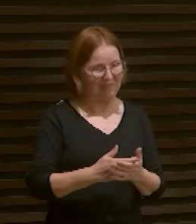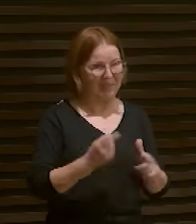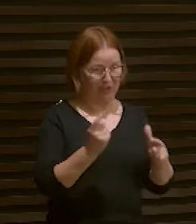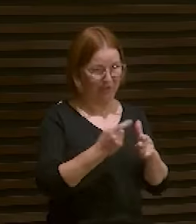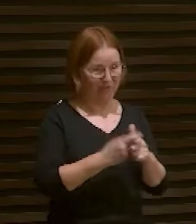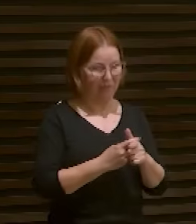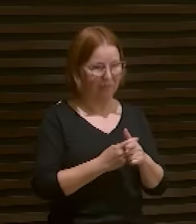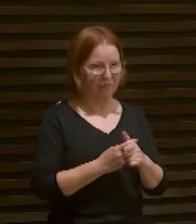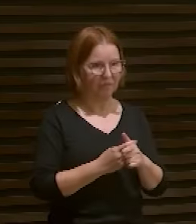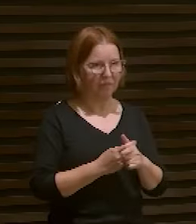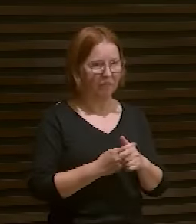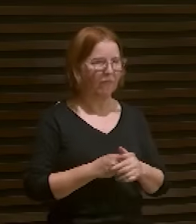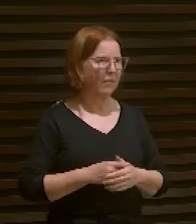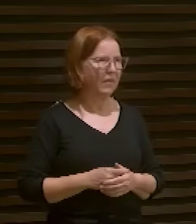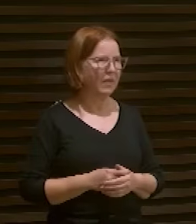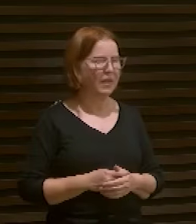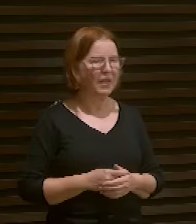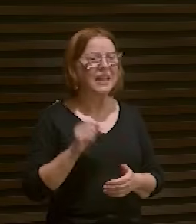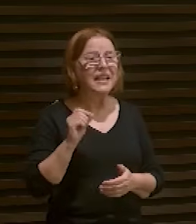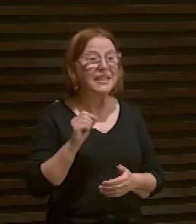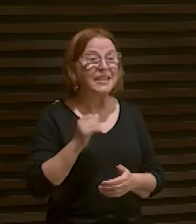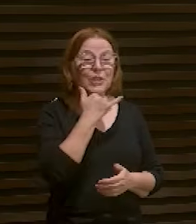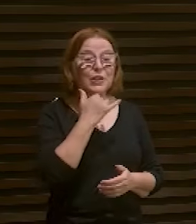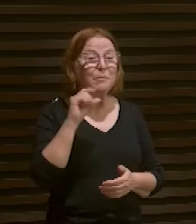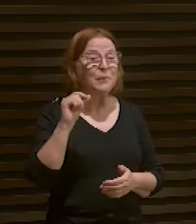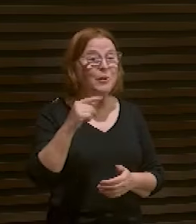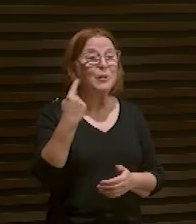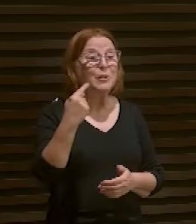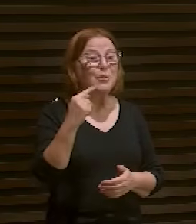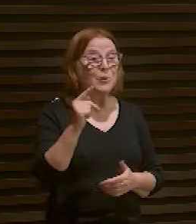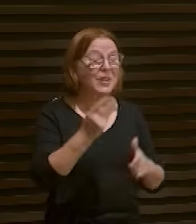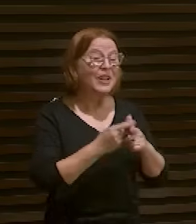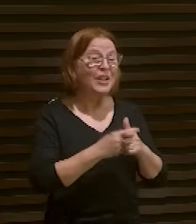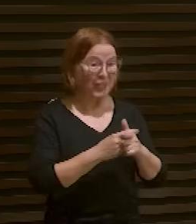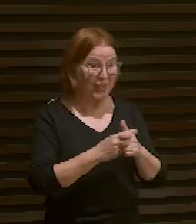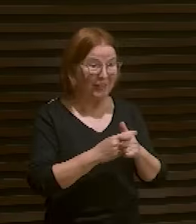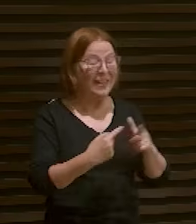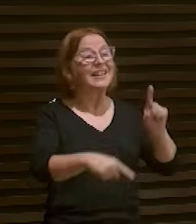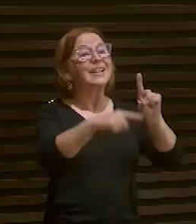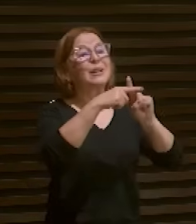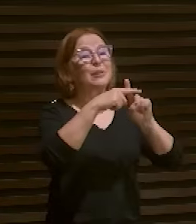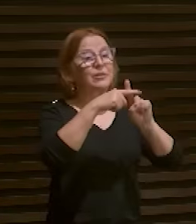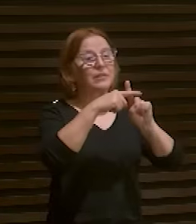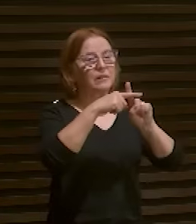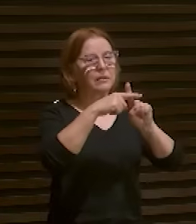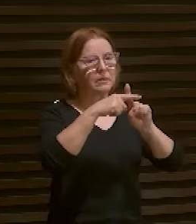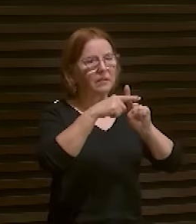Quem que perdoou a tua dívida impagável lá na cruz, meu irmão? E agora você está aí, com